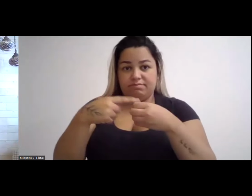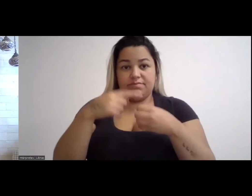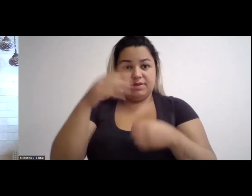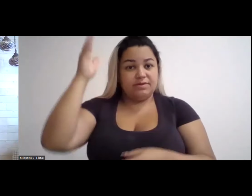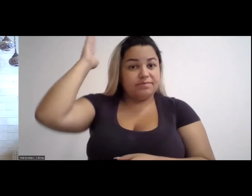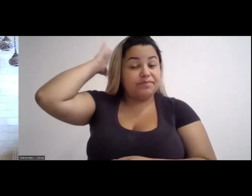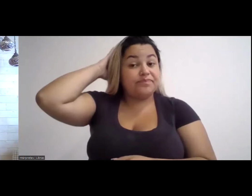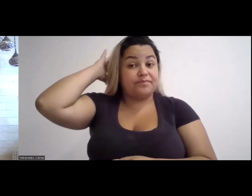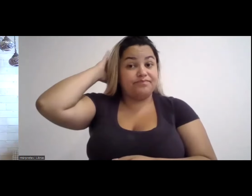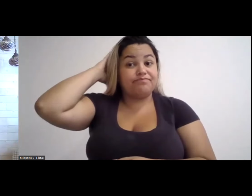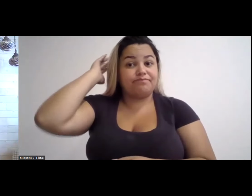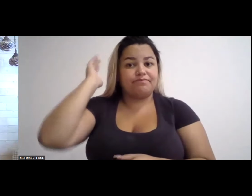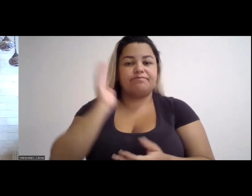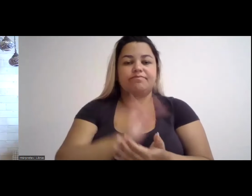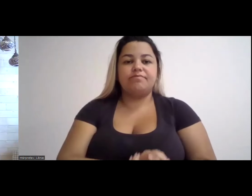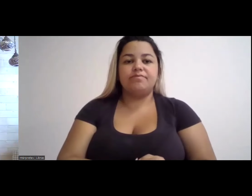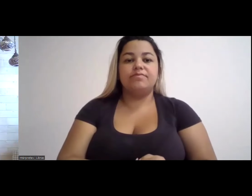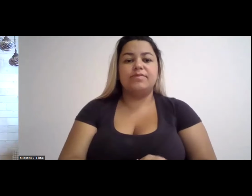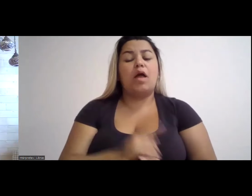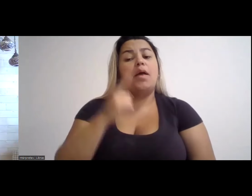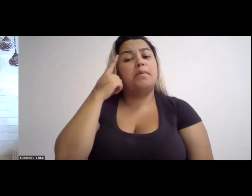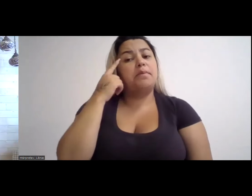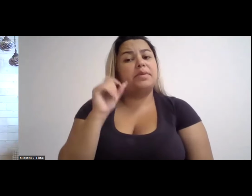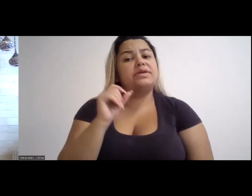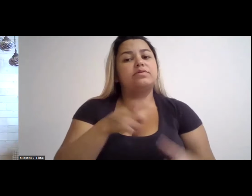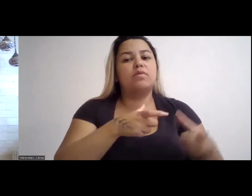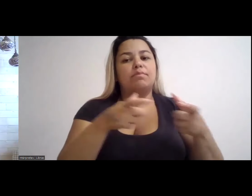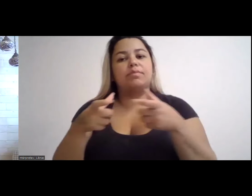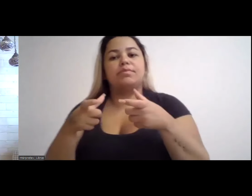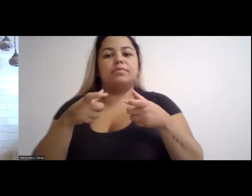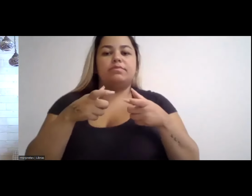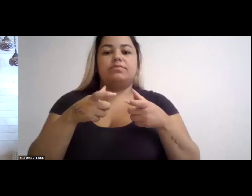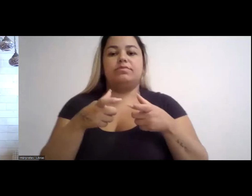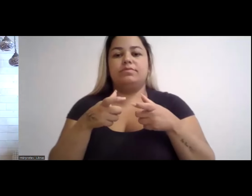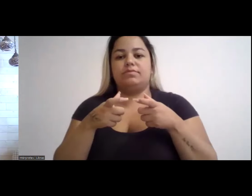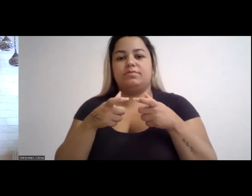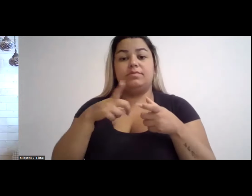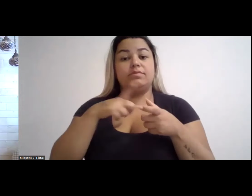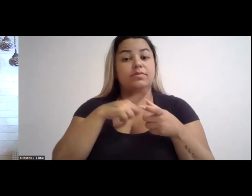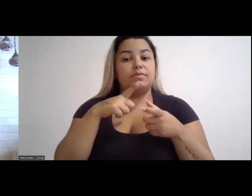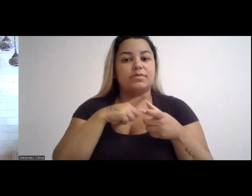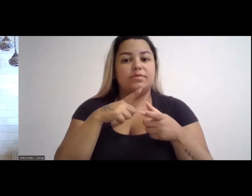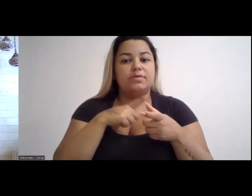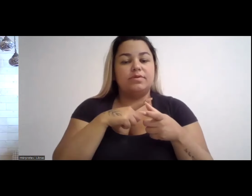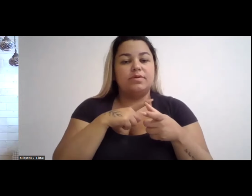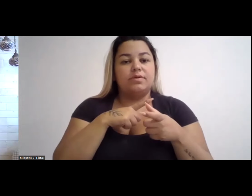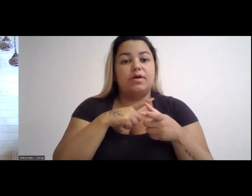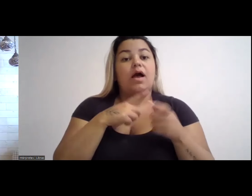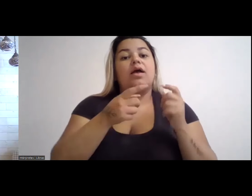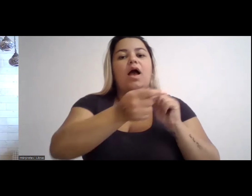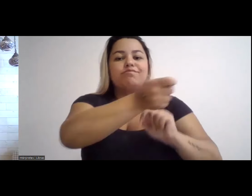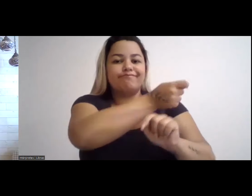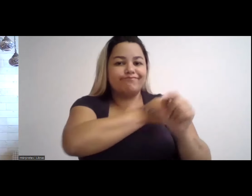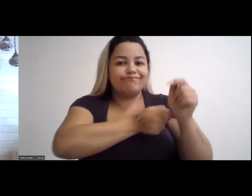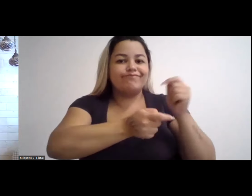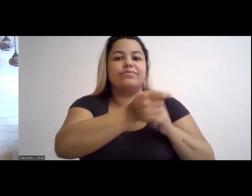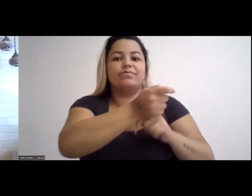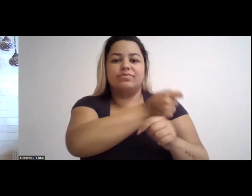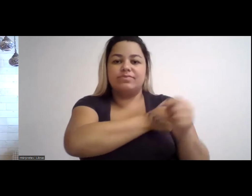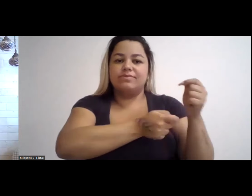gente está aqui pensando o território, nós estamos aqui querendo que a economia não